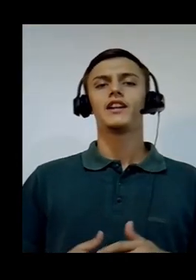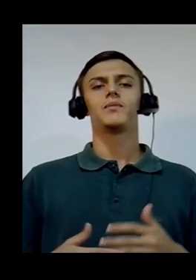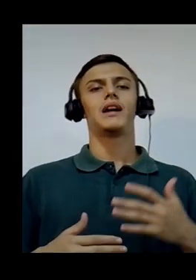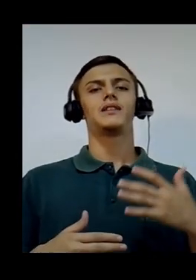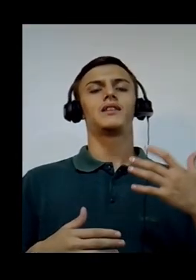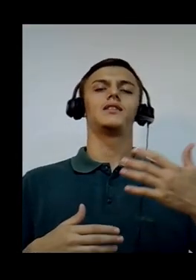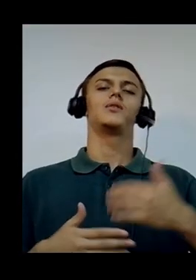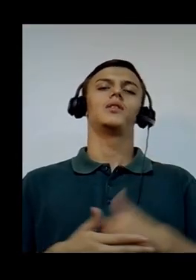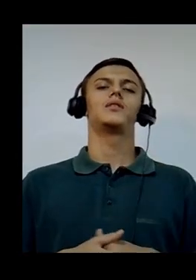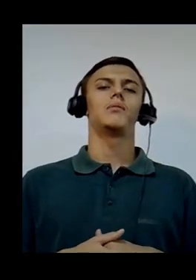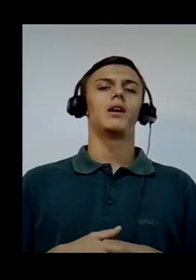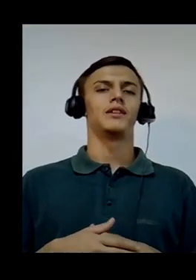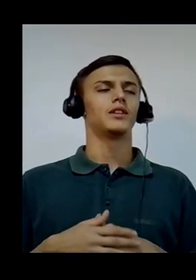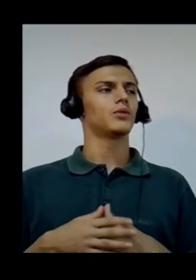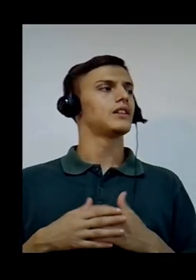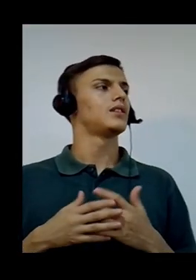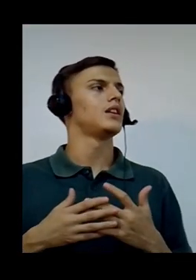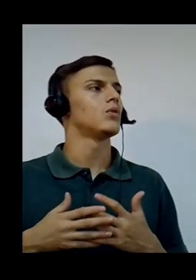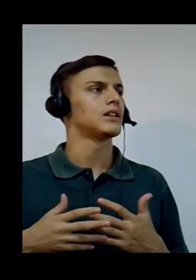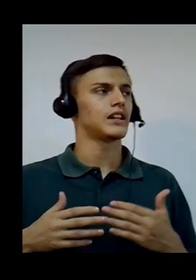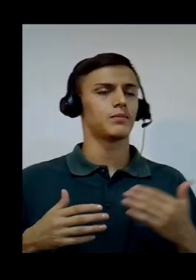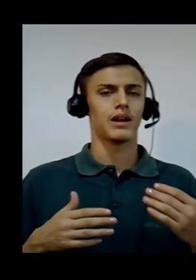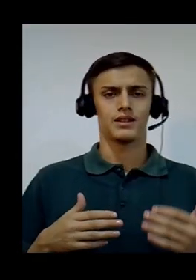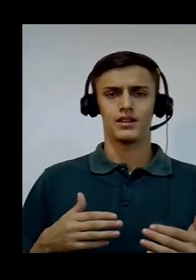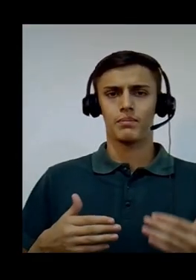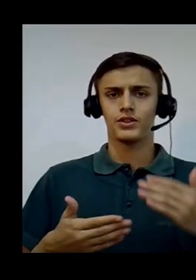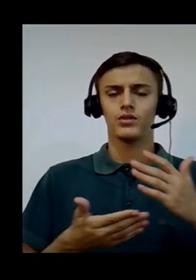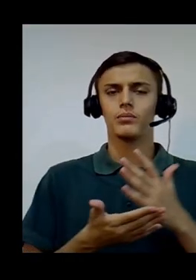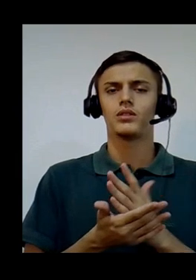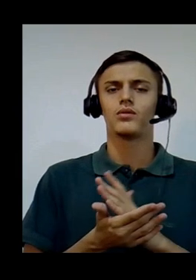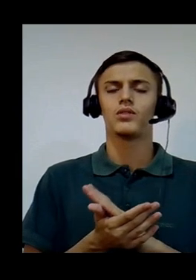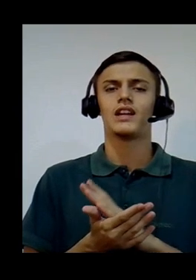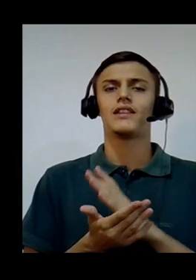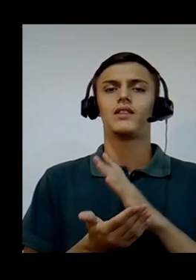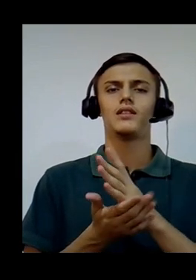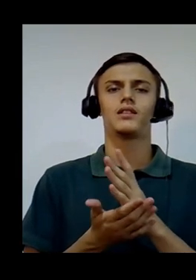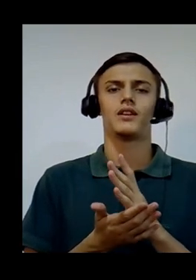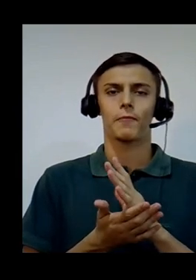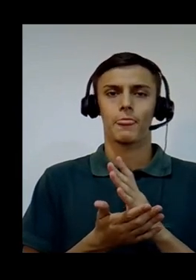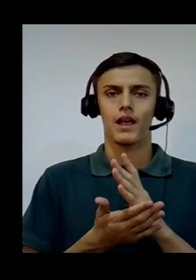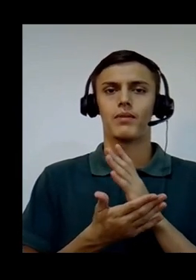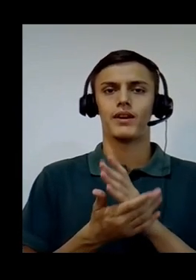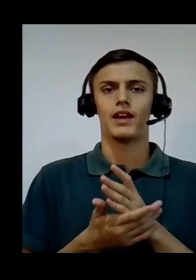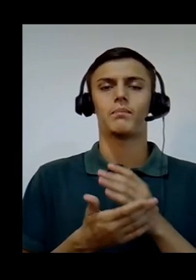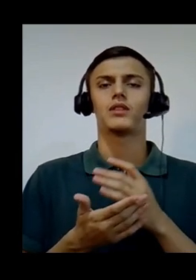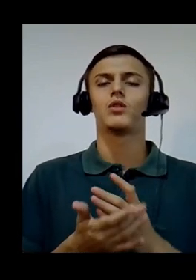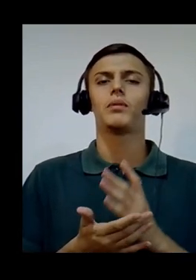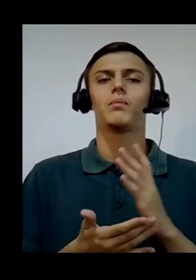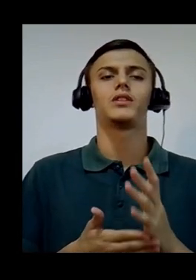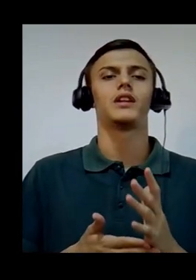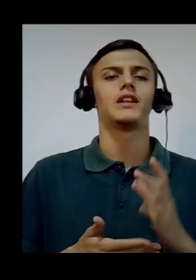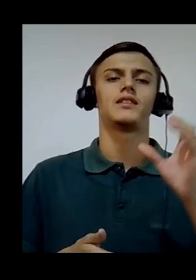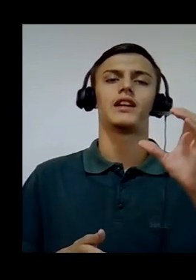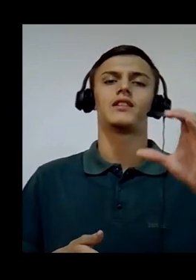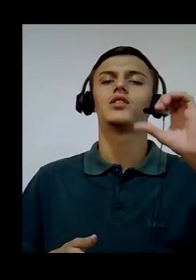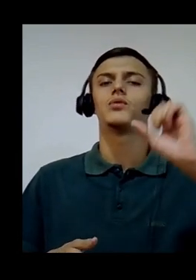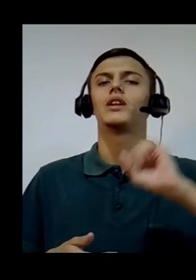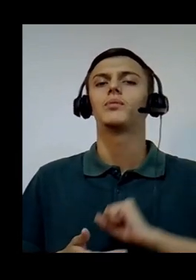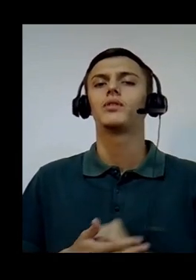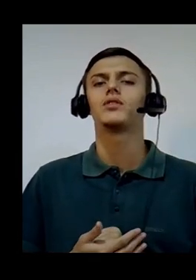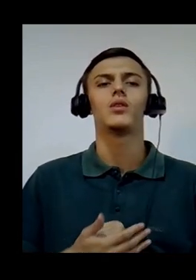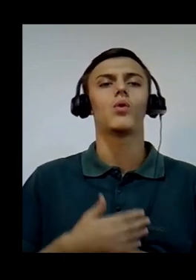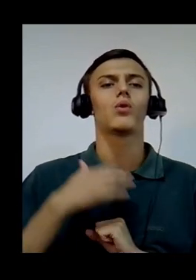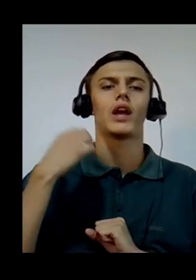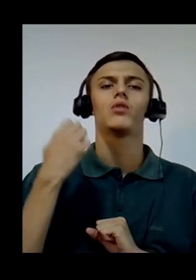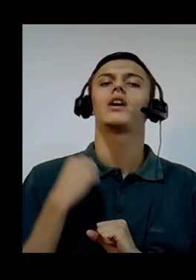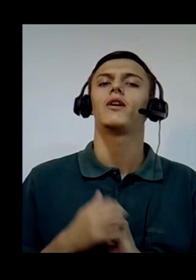Parte de regras básicas da segurança do trabalho. Então, o que que seriam as regras básicas? A partir do momento que você adentra a Bernec, passou pela portaria, essas regras estão